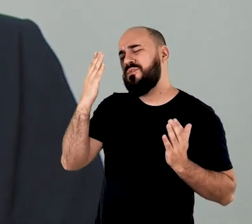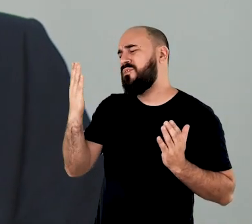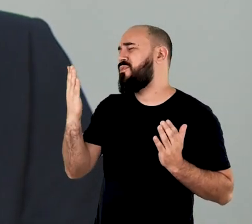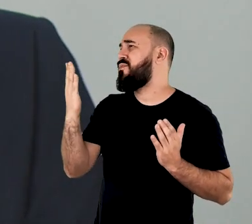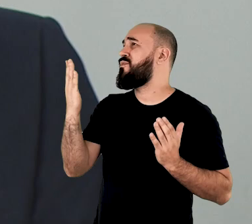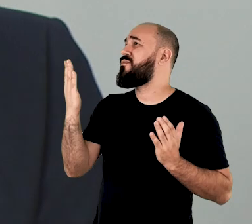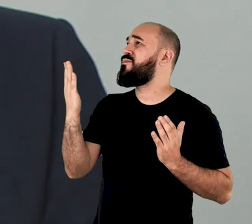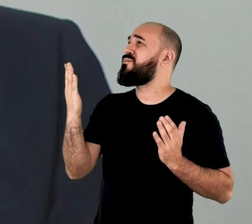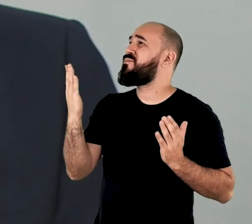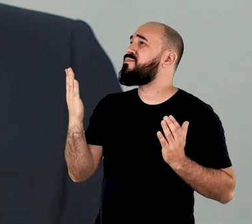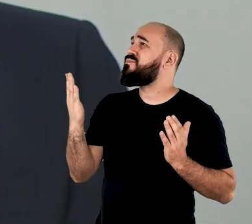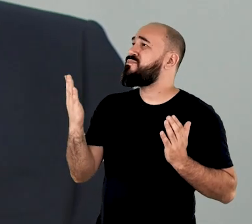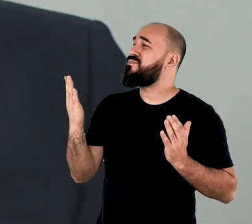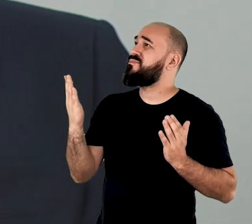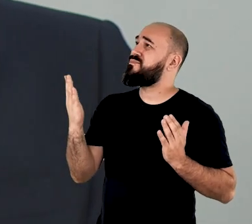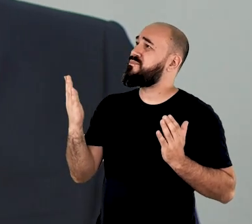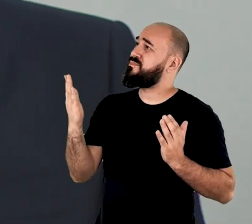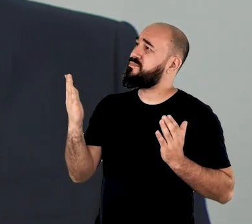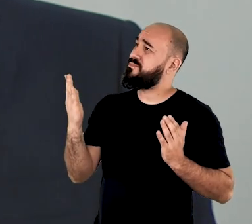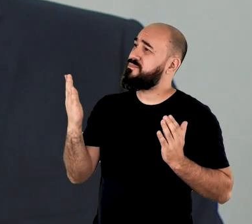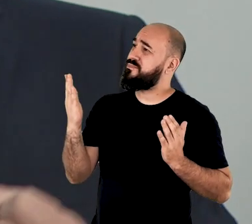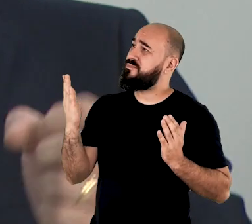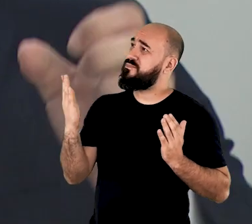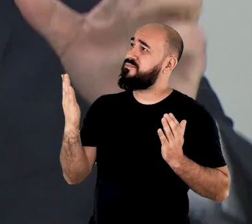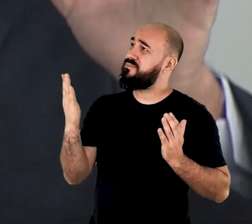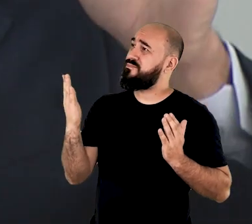pedir, Senhor.